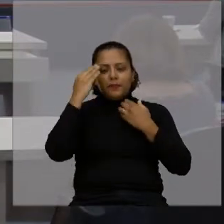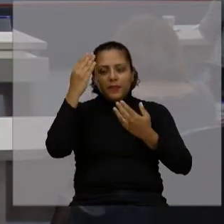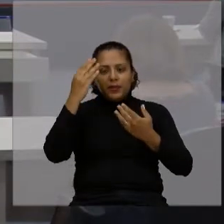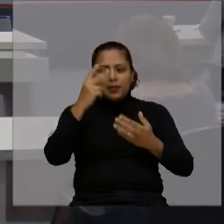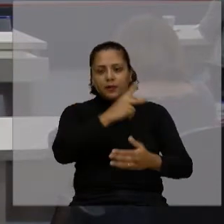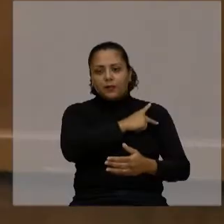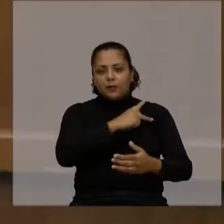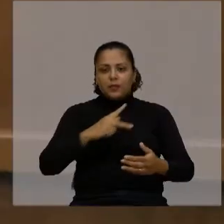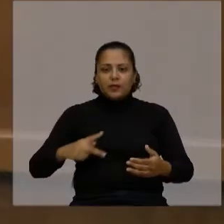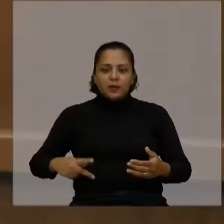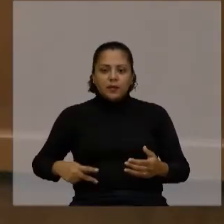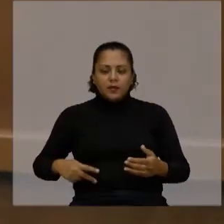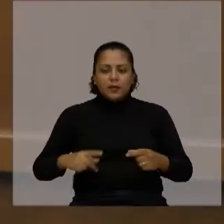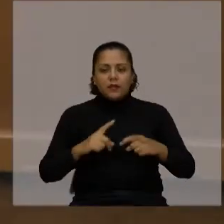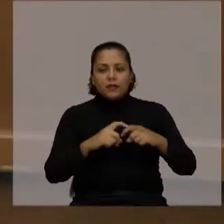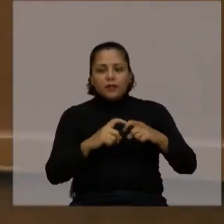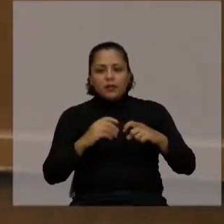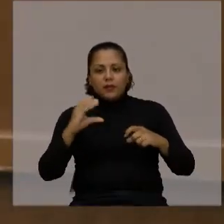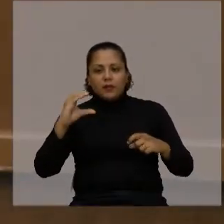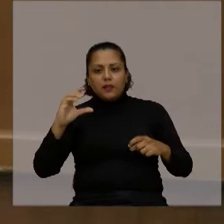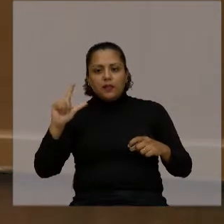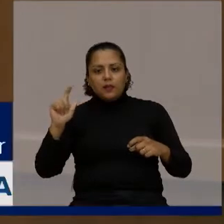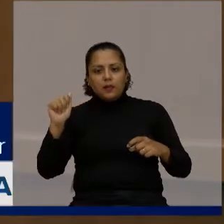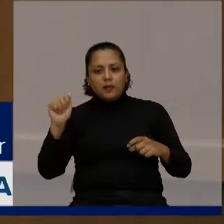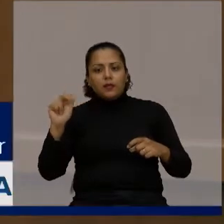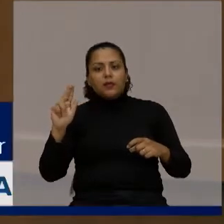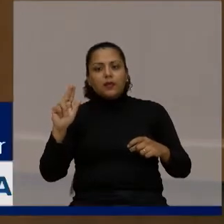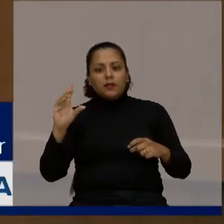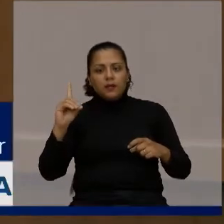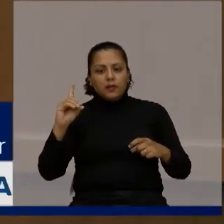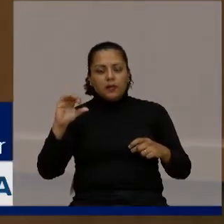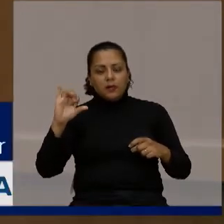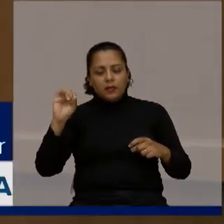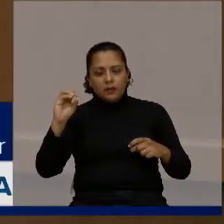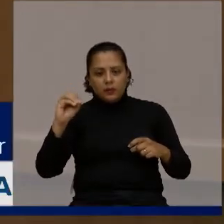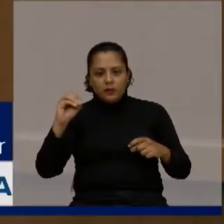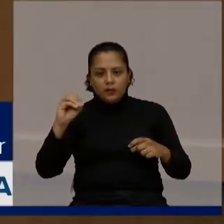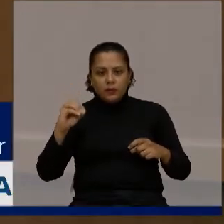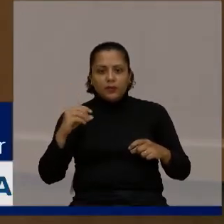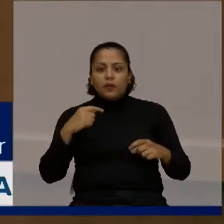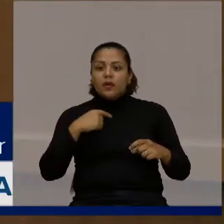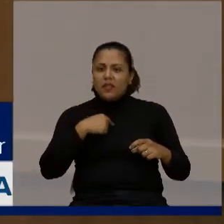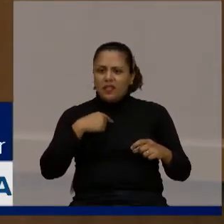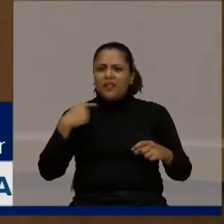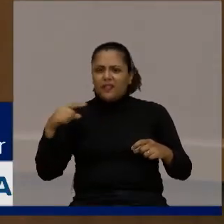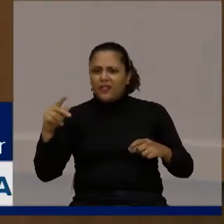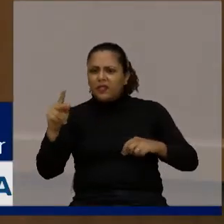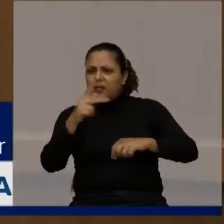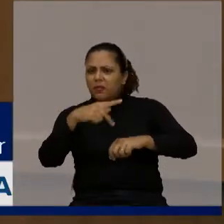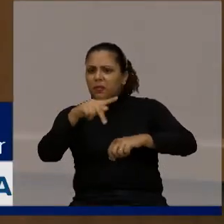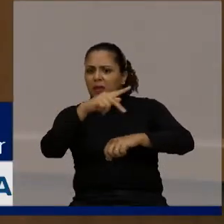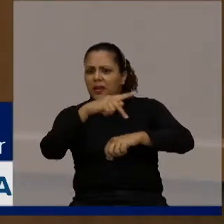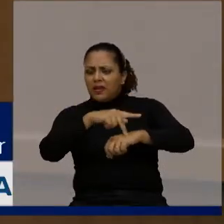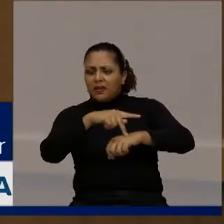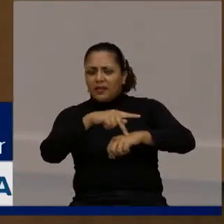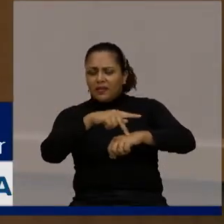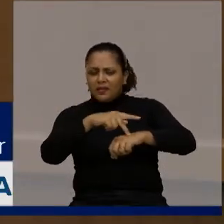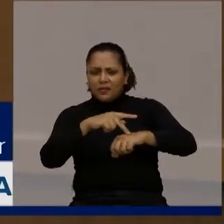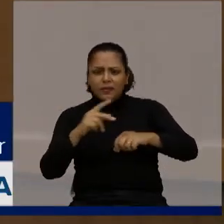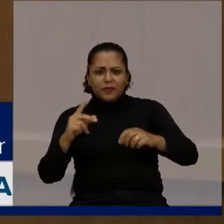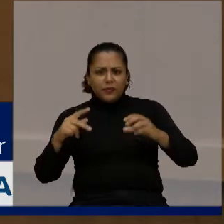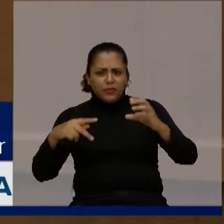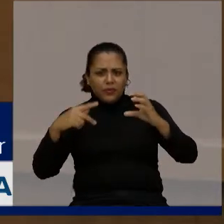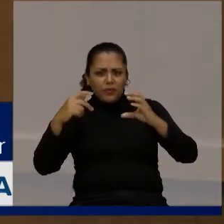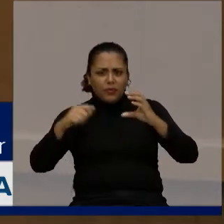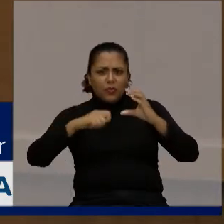vi essa semana essa cena lá da Índia, dos corpos sendo queimados